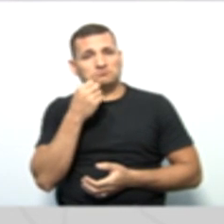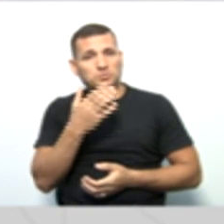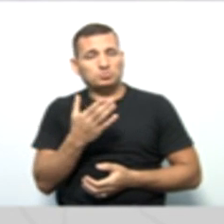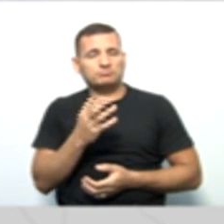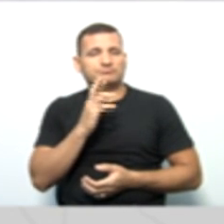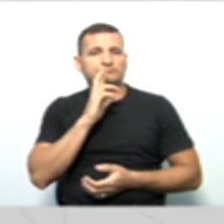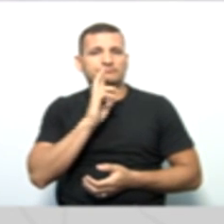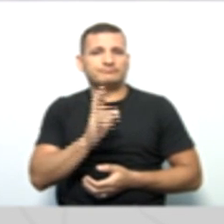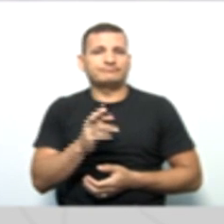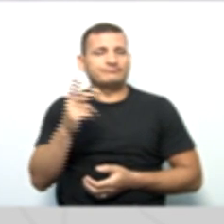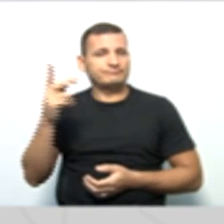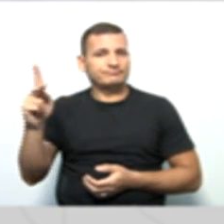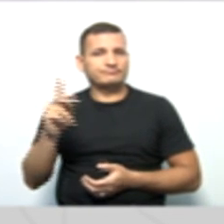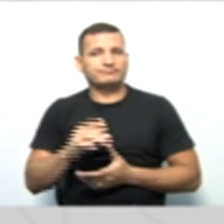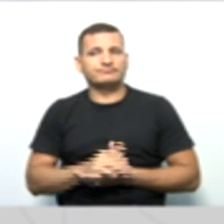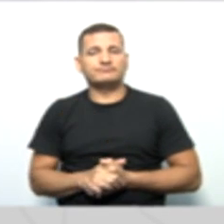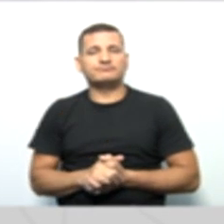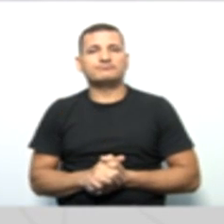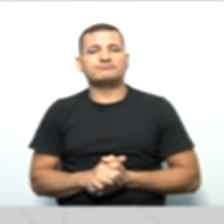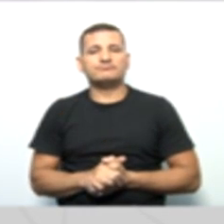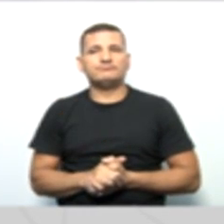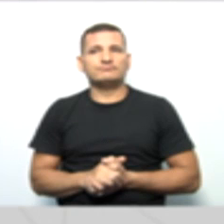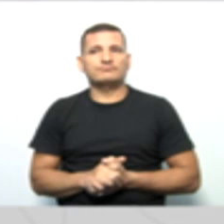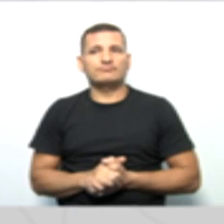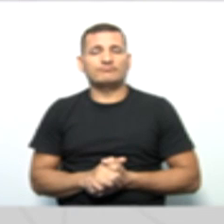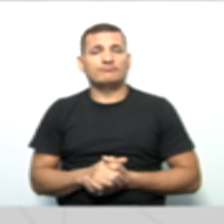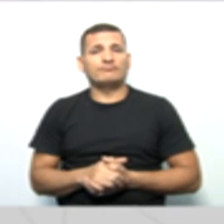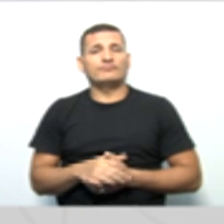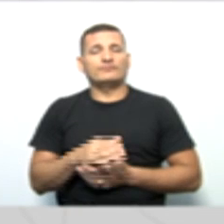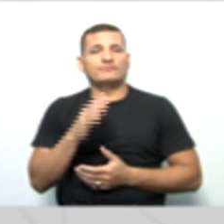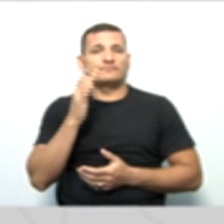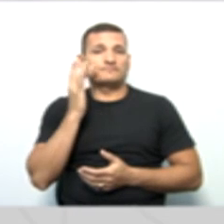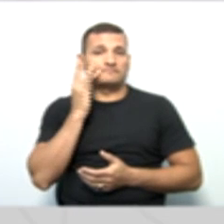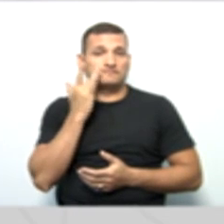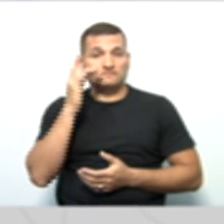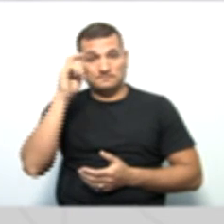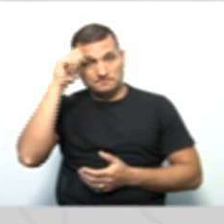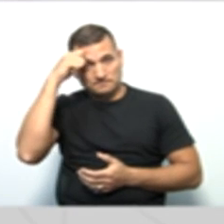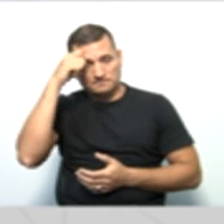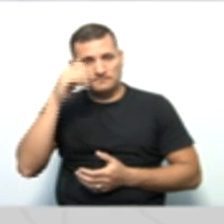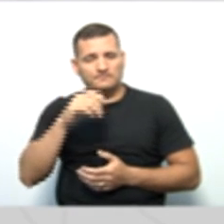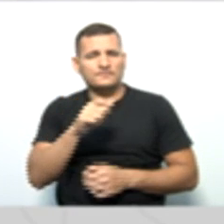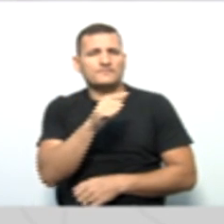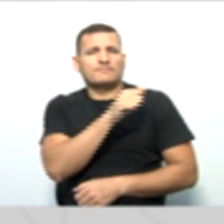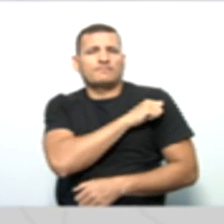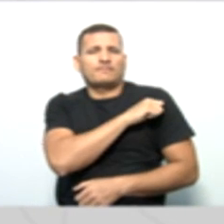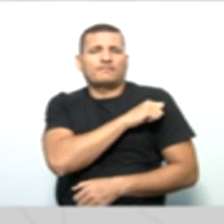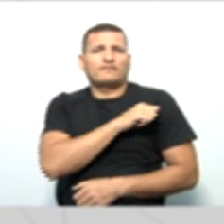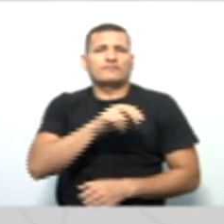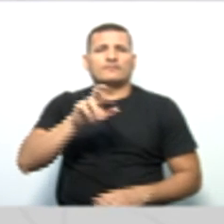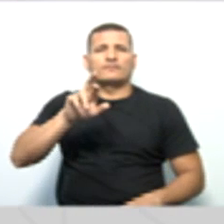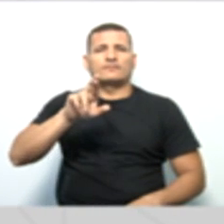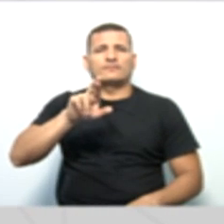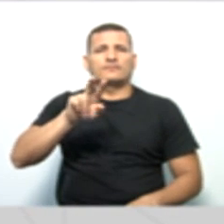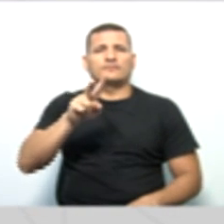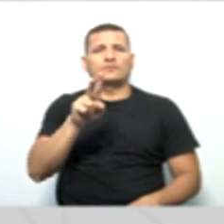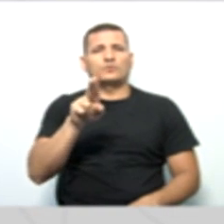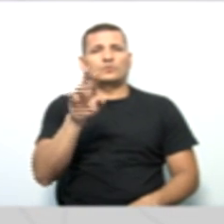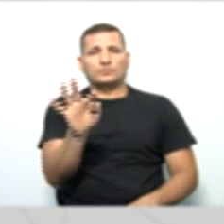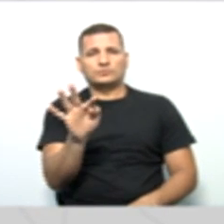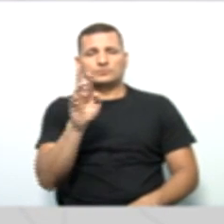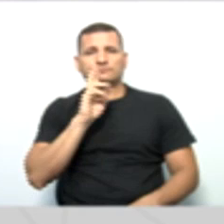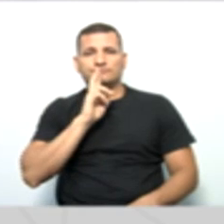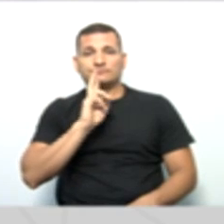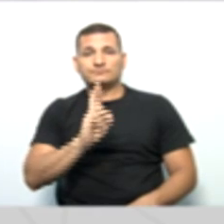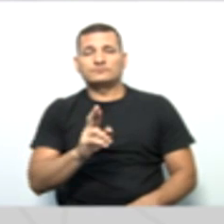fundo aí. Vamos Que ver mais legal. aqui. Outro, lá de Ouro Preto do Oeste, a aluna Ruth respondeu: ele permite